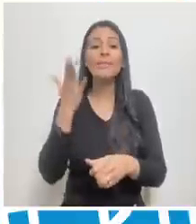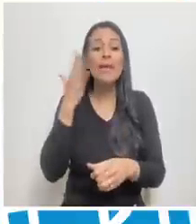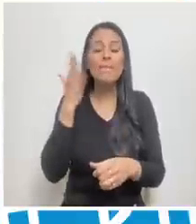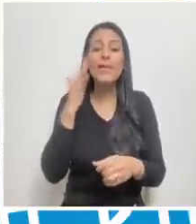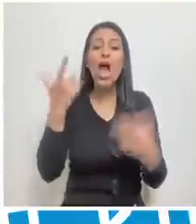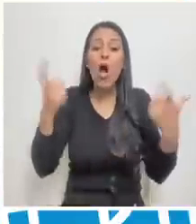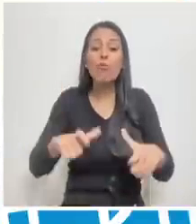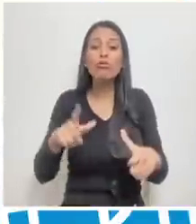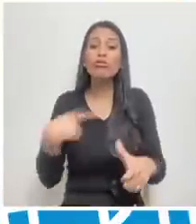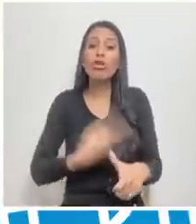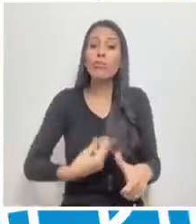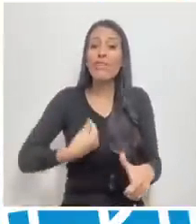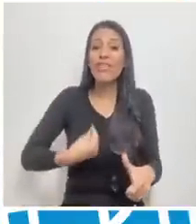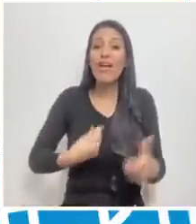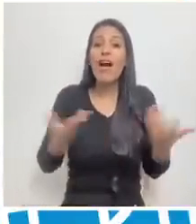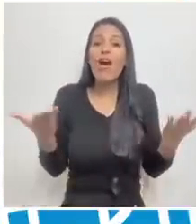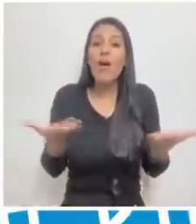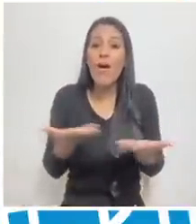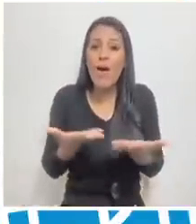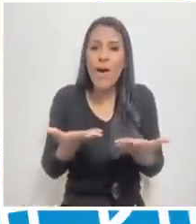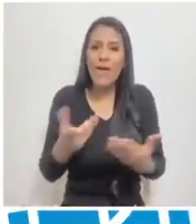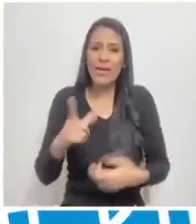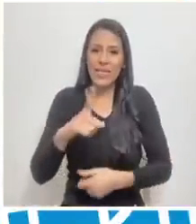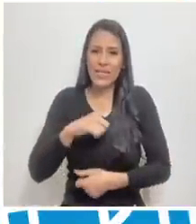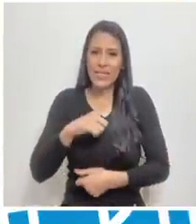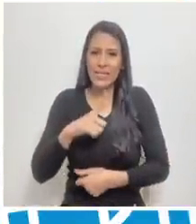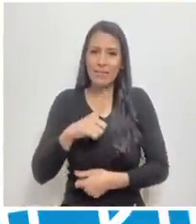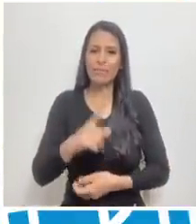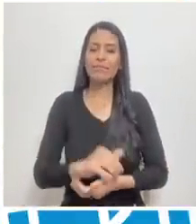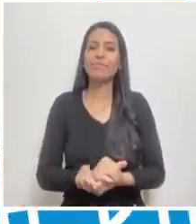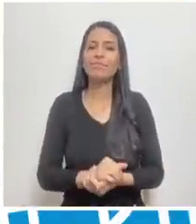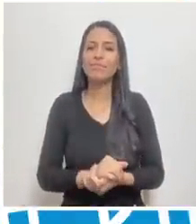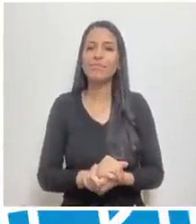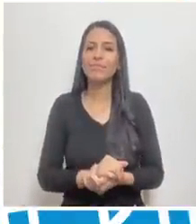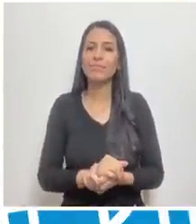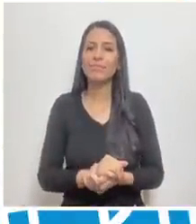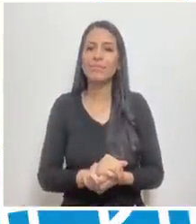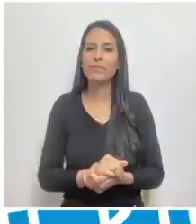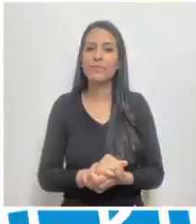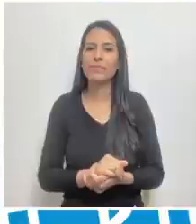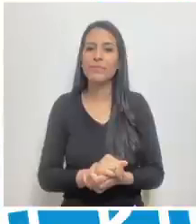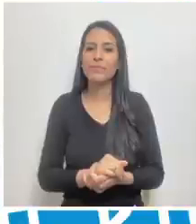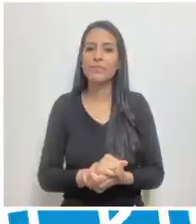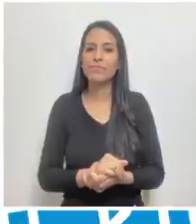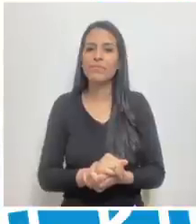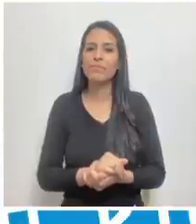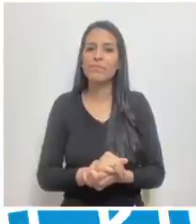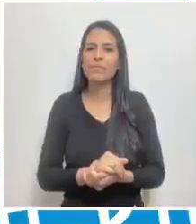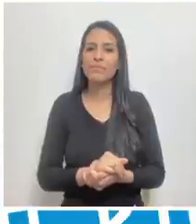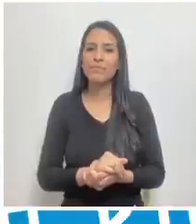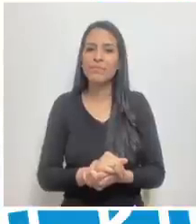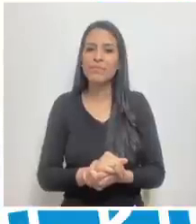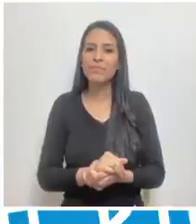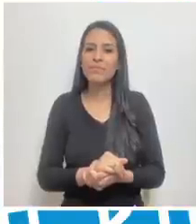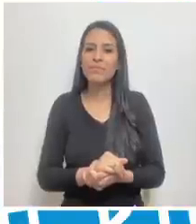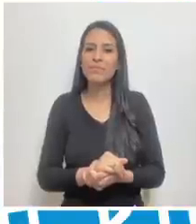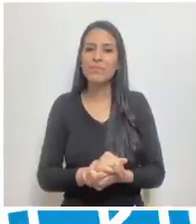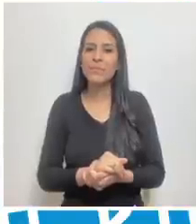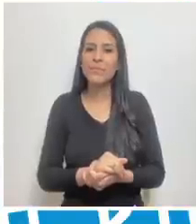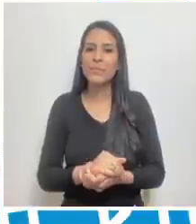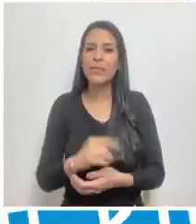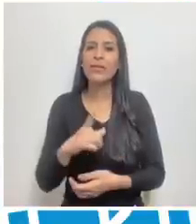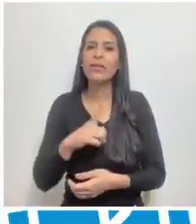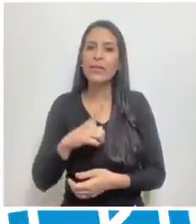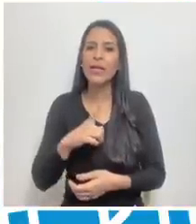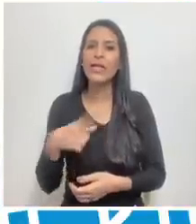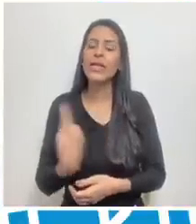E aí, o caminho a ser construído, também a avaliação é um instrumento importante que vai nos